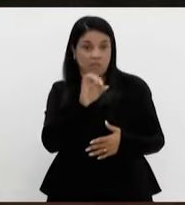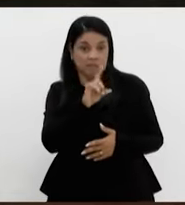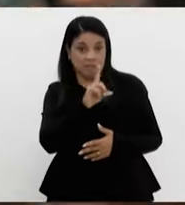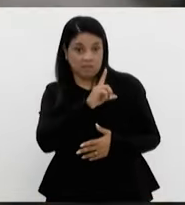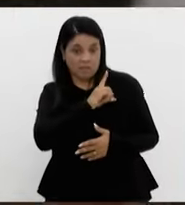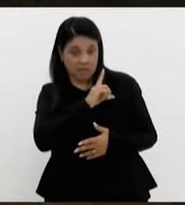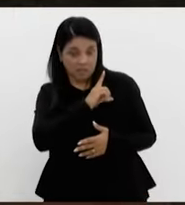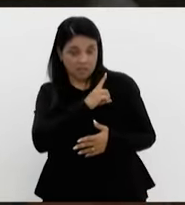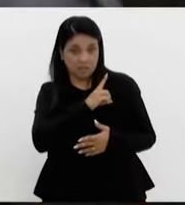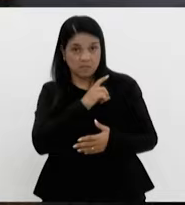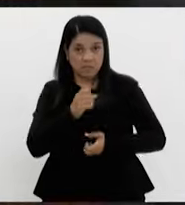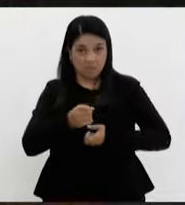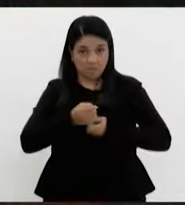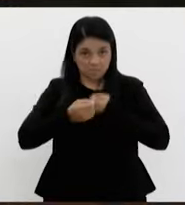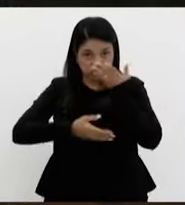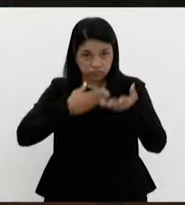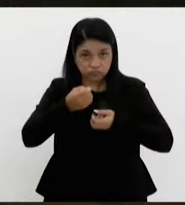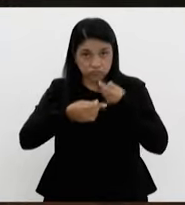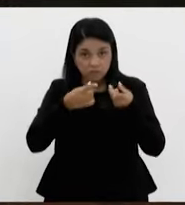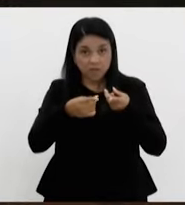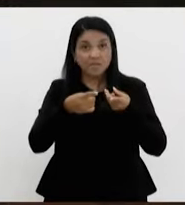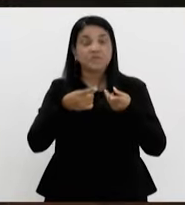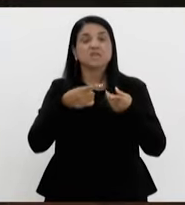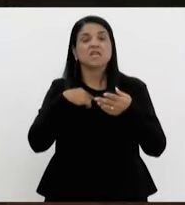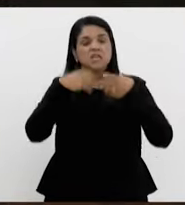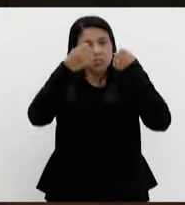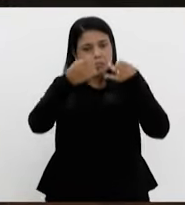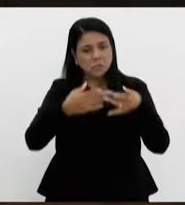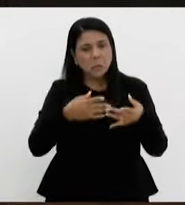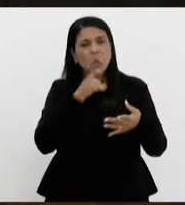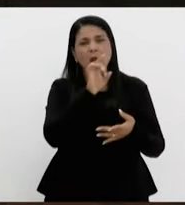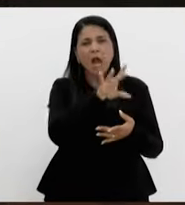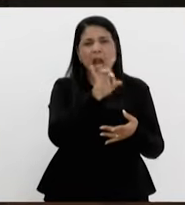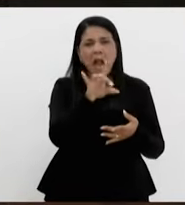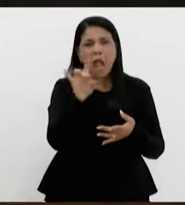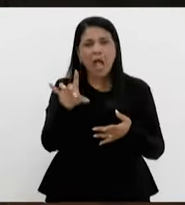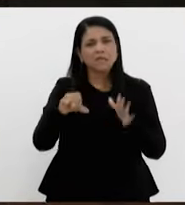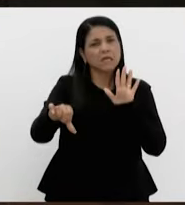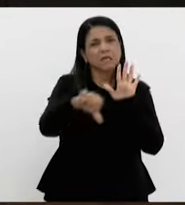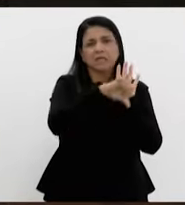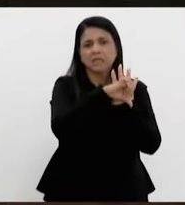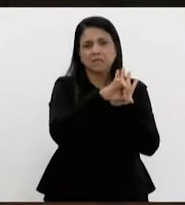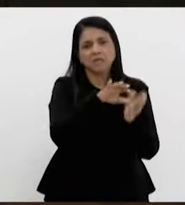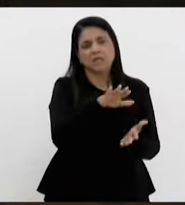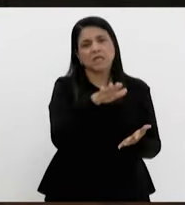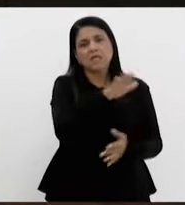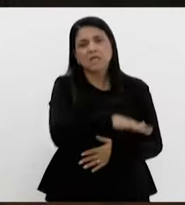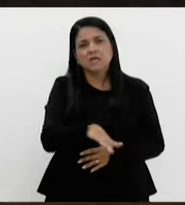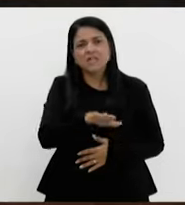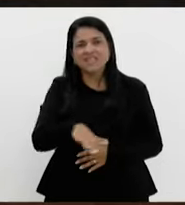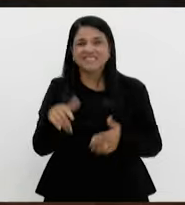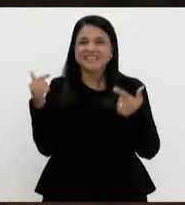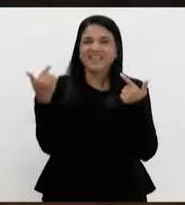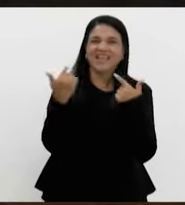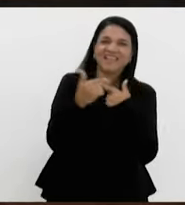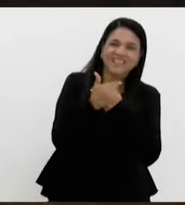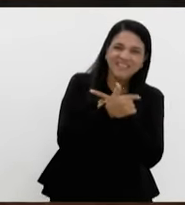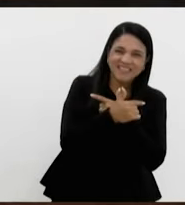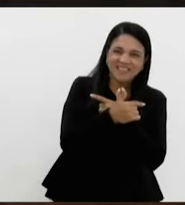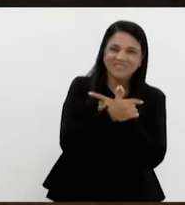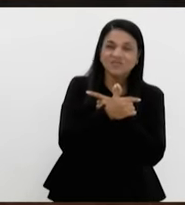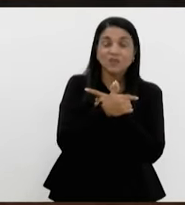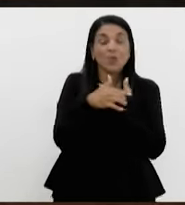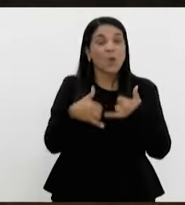ele relatou assassinato por assassinato de cada criança, dando risada,